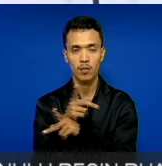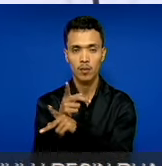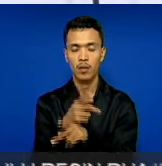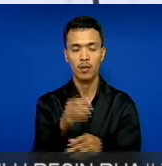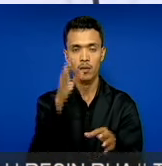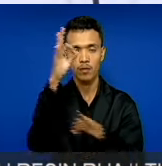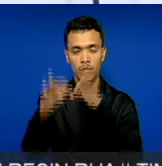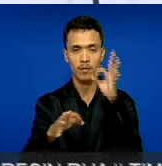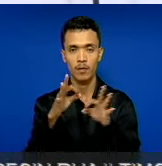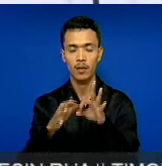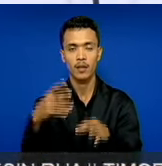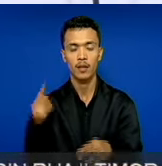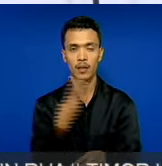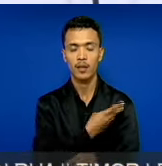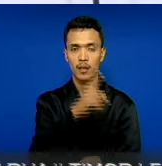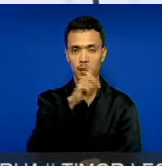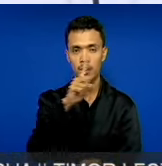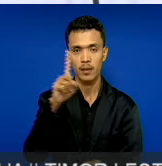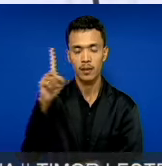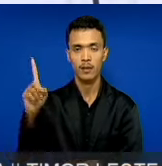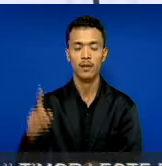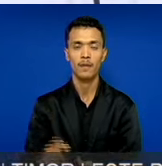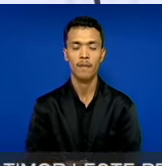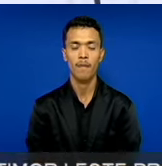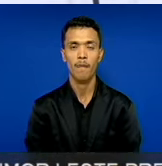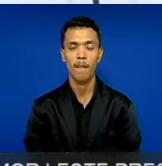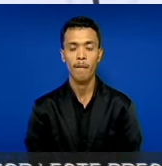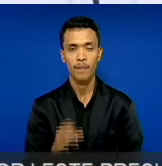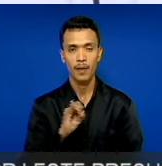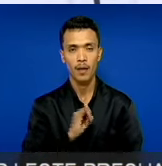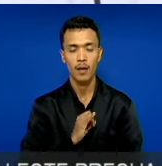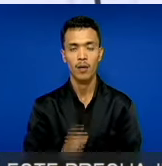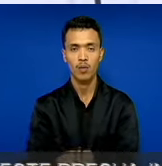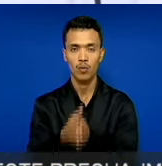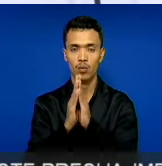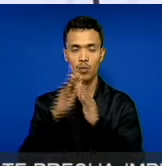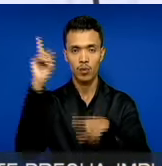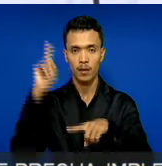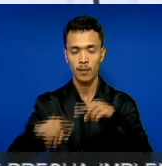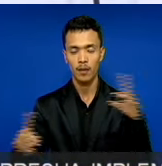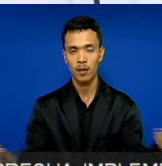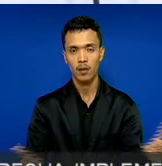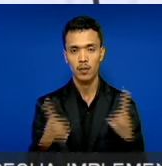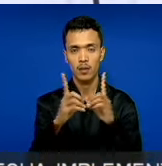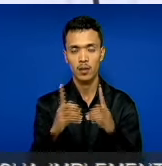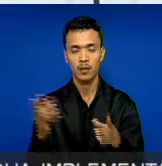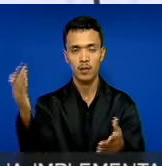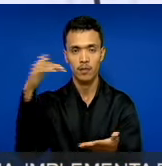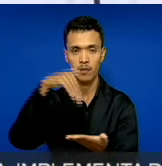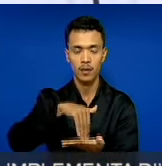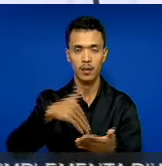consciência itania. Ema sirah na bagalai. Ida ne ma kauhusu la bela acontece tan iya fatin seluk. Ila